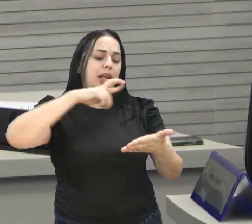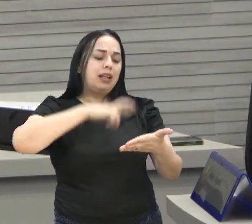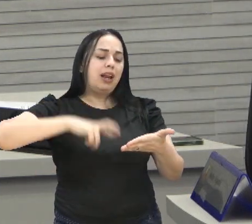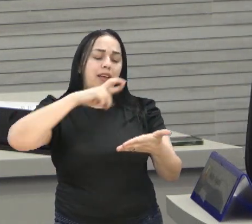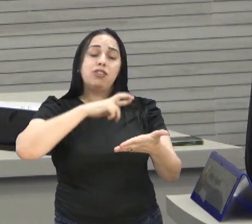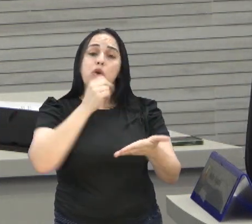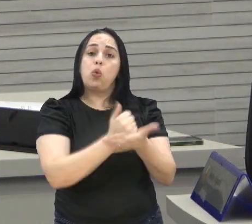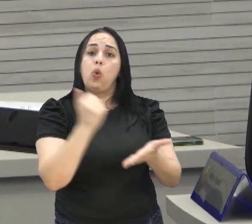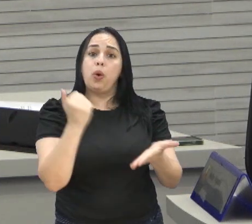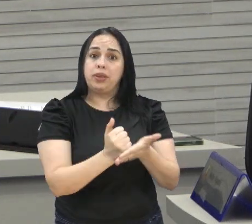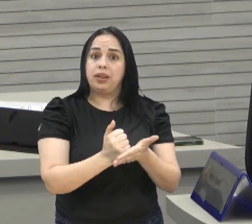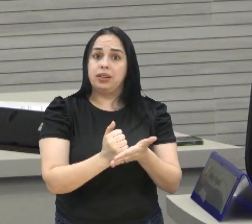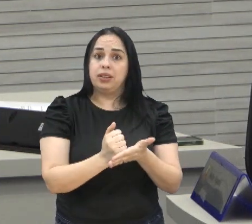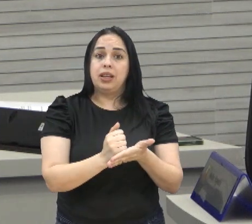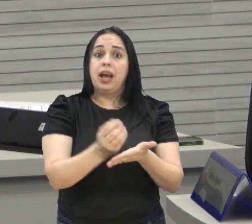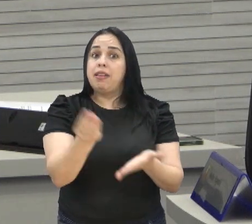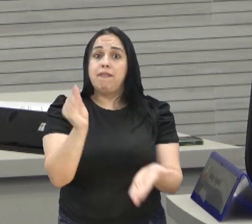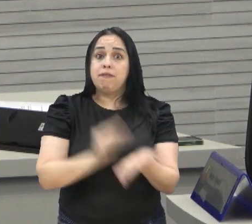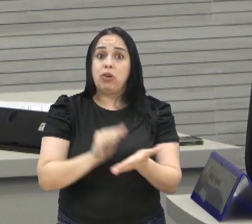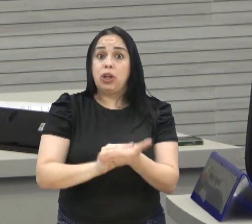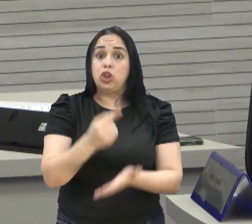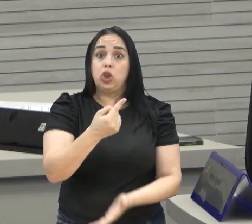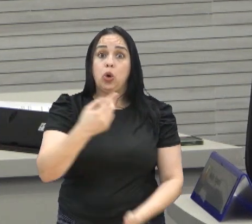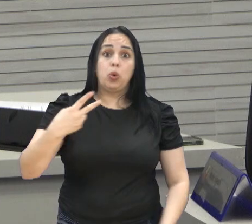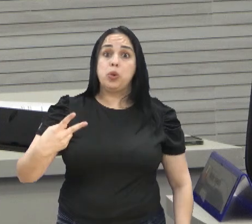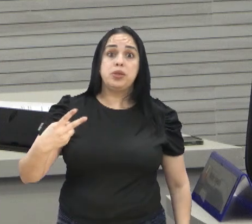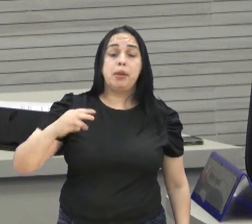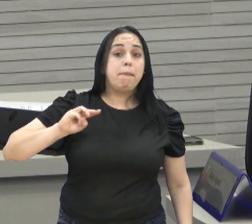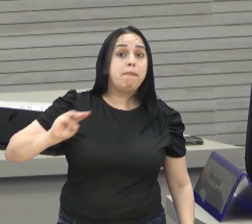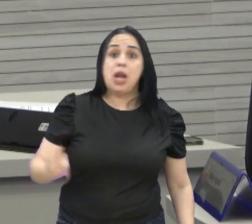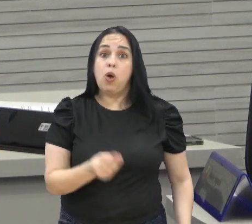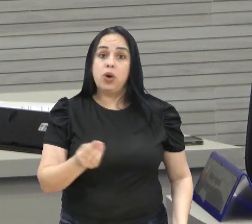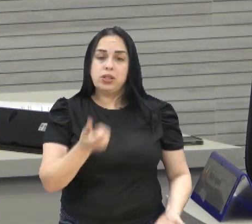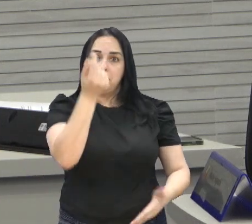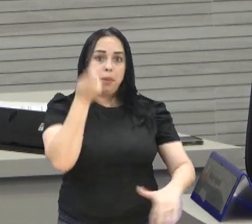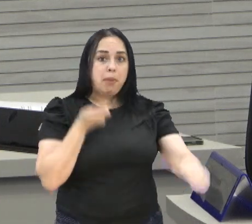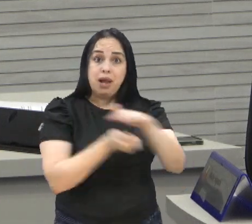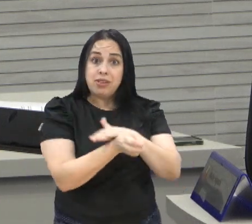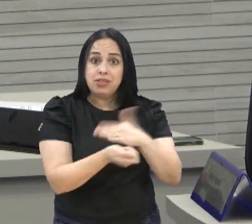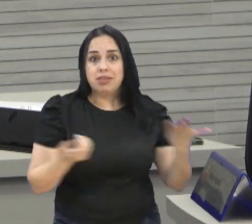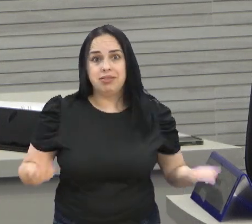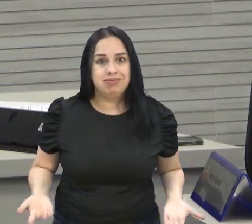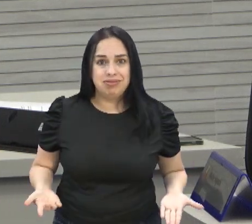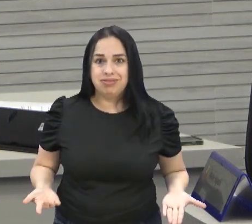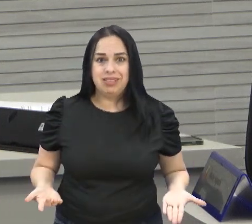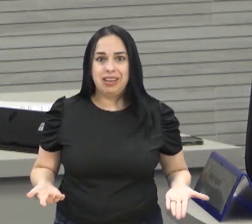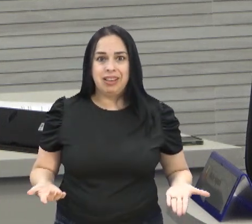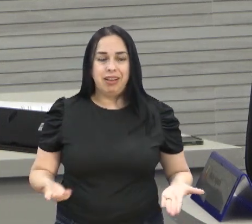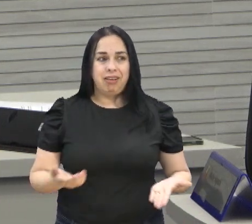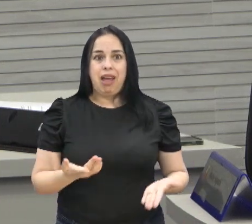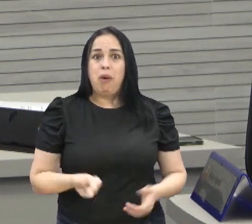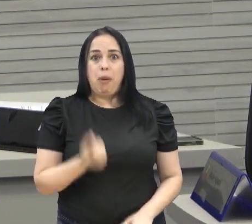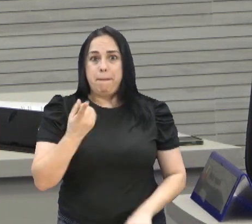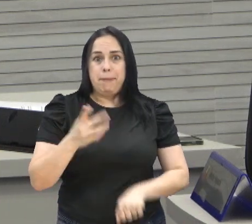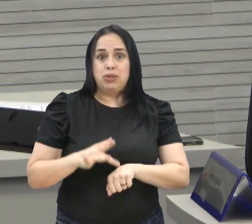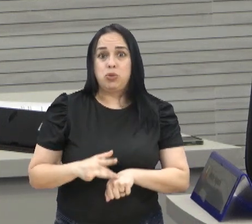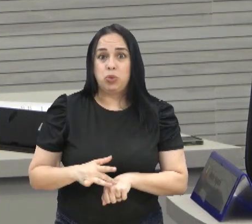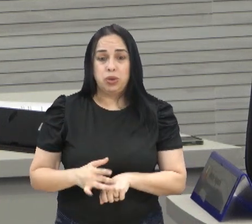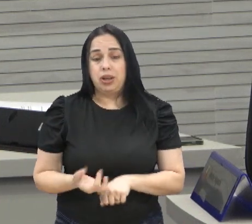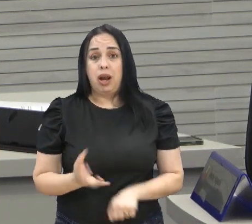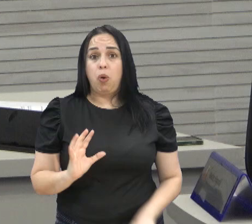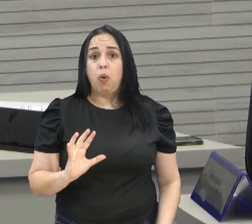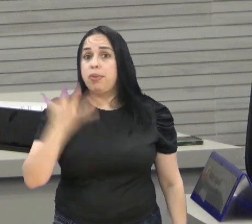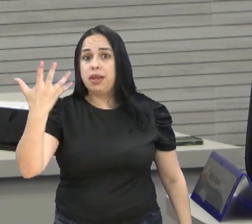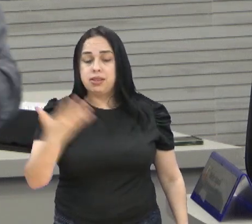4 milhões. Então, tem 12 ali a ver. Mas o que acontece? Né? É desumano o que acontece com essas mães, com